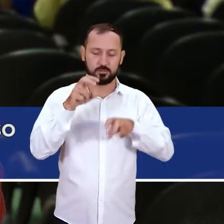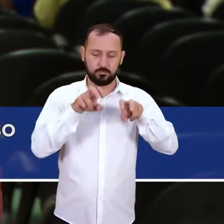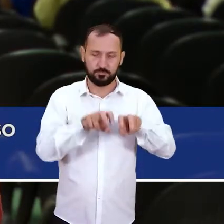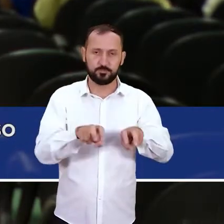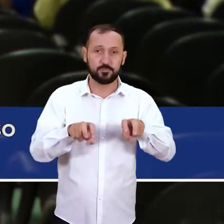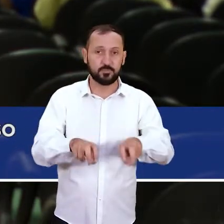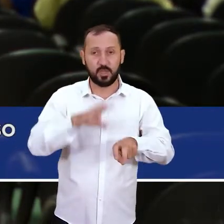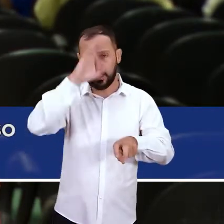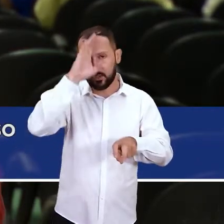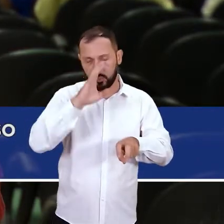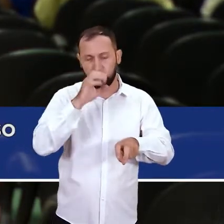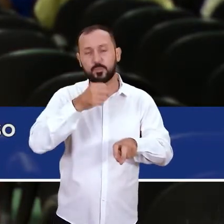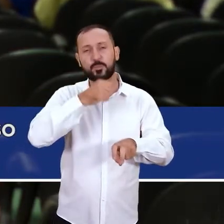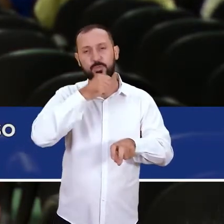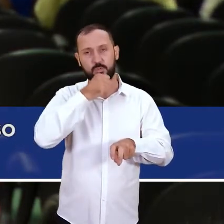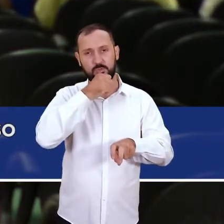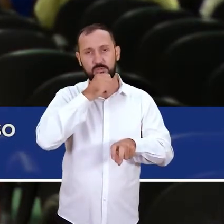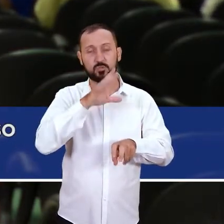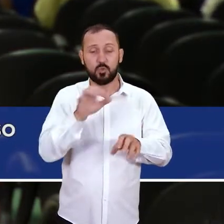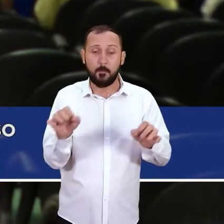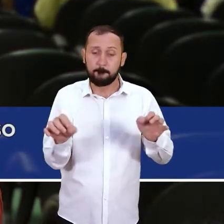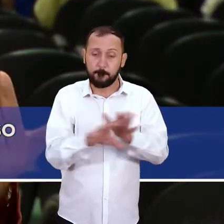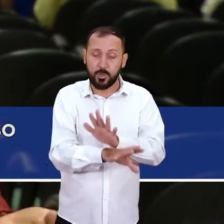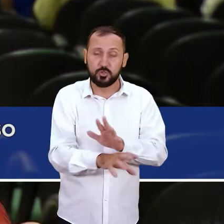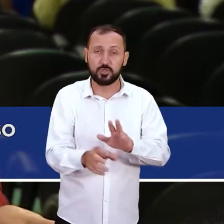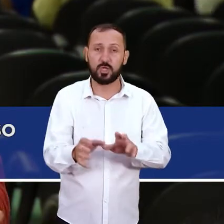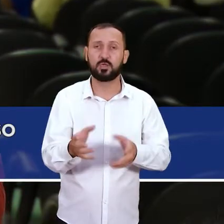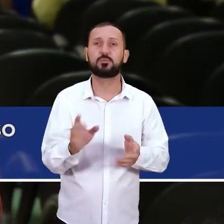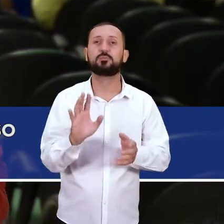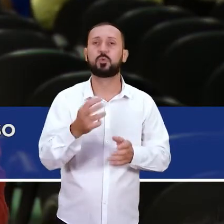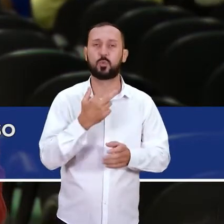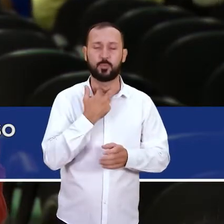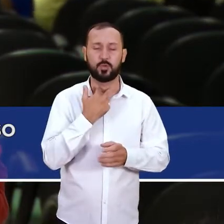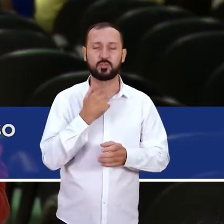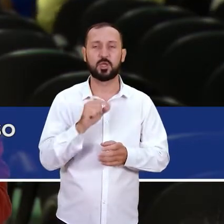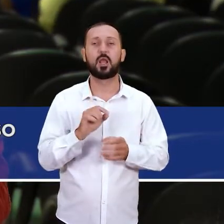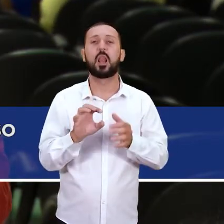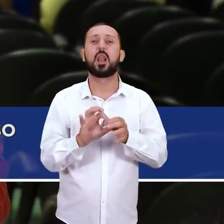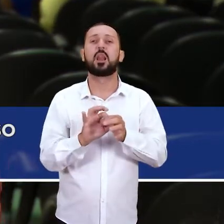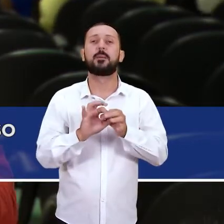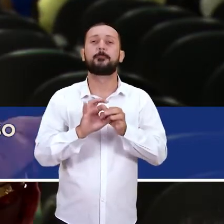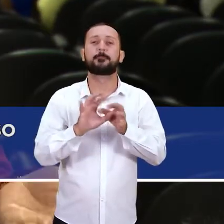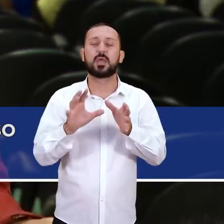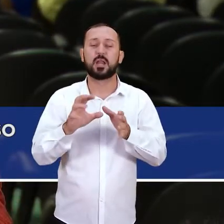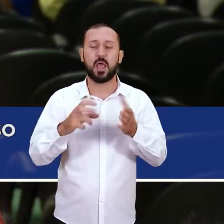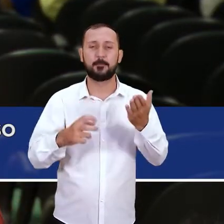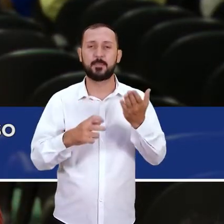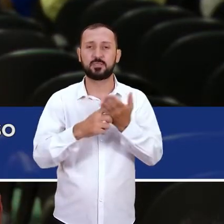reservar 2 assentos gratuitos para os idosos. Quando estes já estiverem preenchidos,